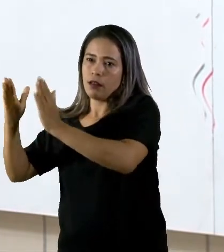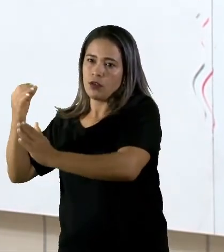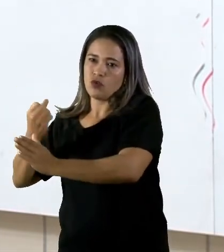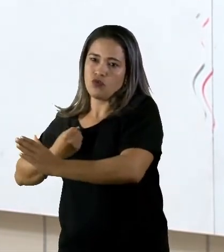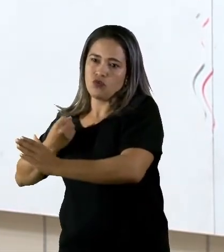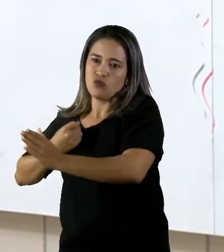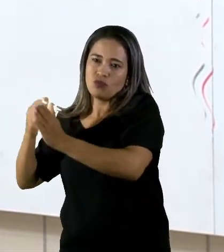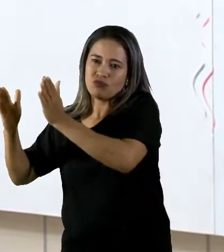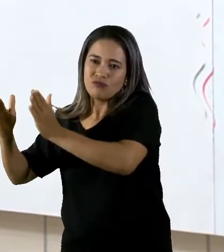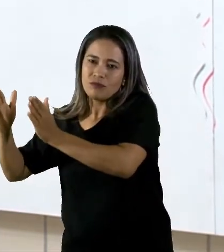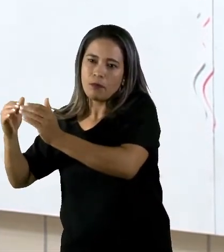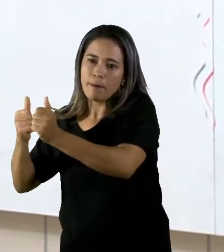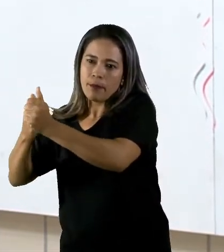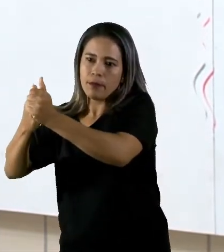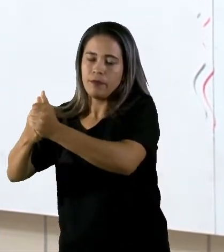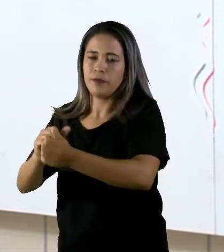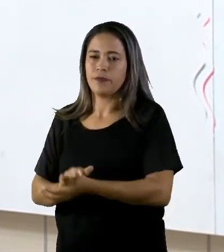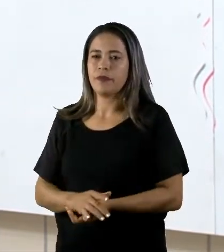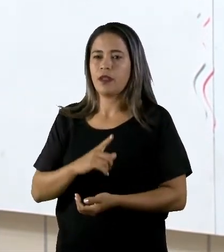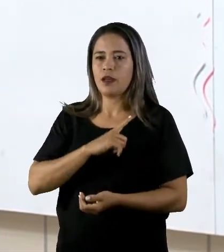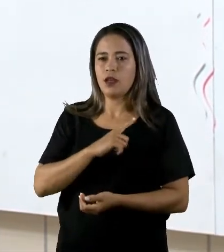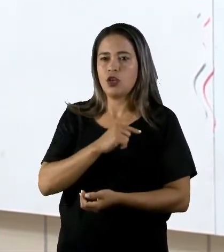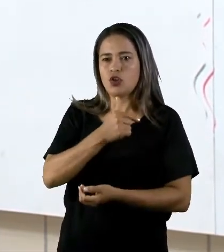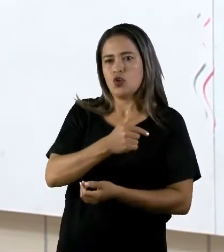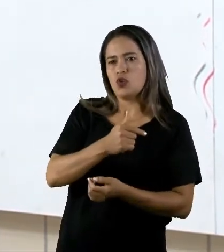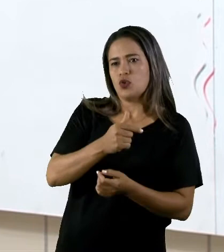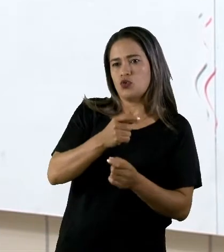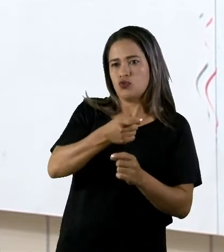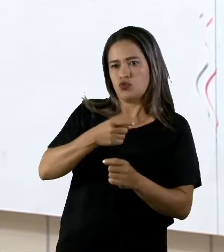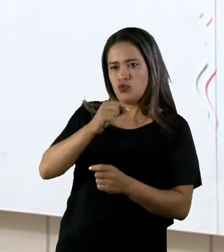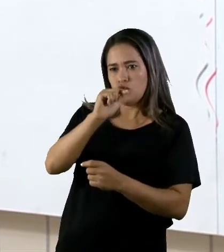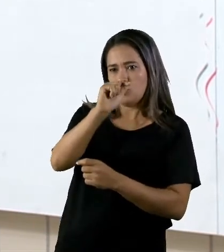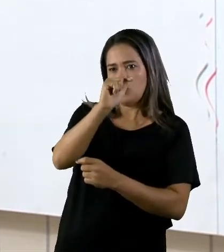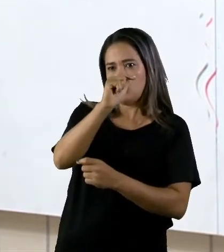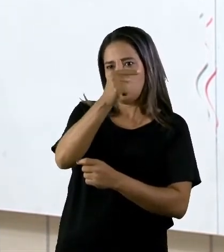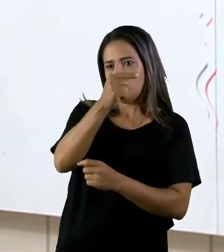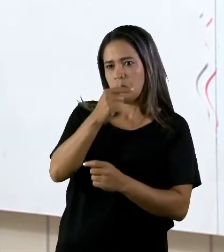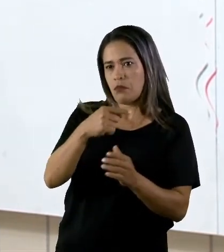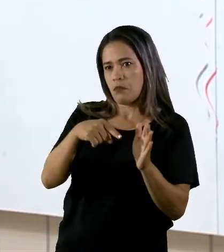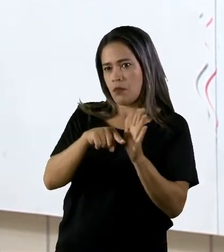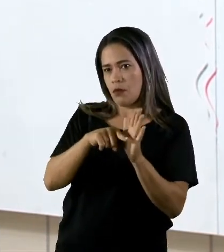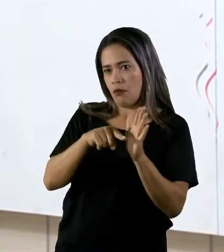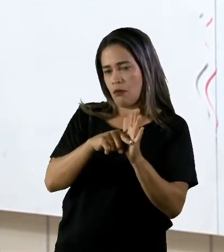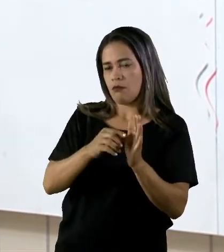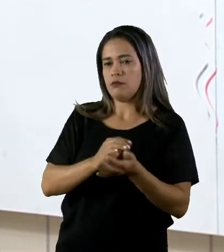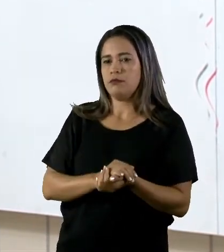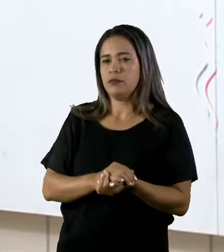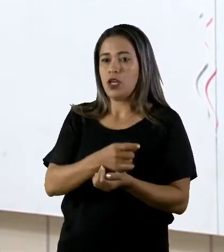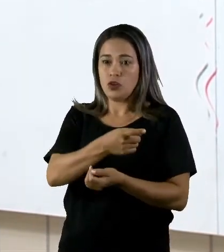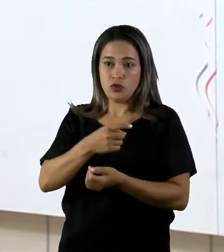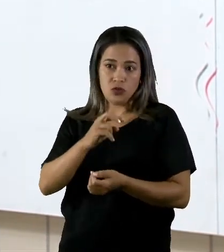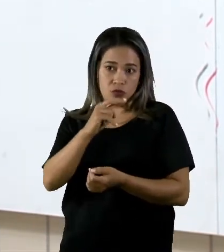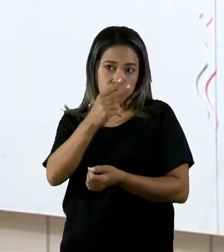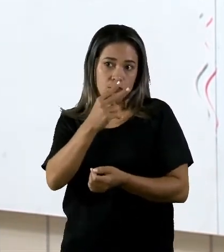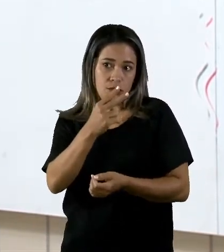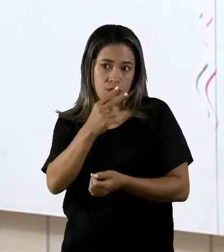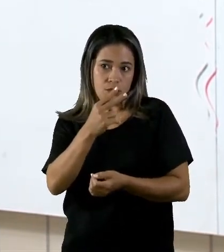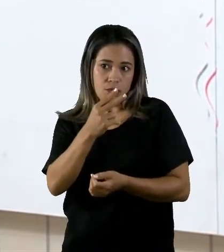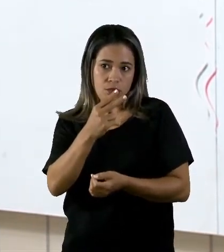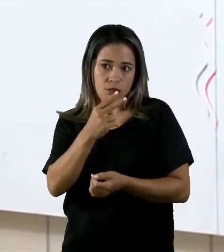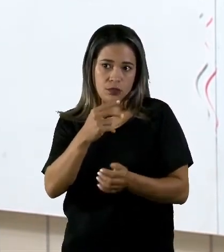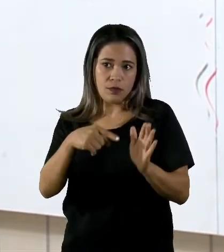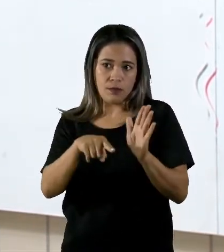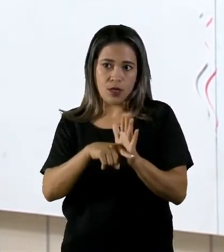Então vamos lá, se eu tinha 2x e retirei 1, fiquei apenas com 1. Se eu devia 4x e paguei 1, estou devendo